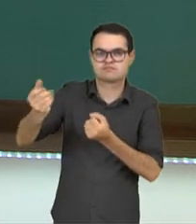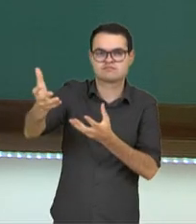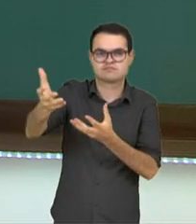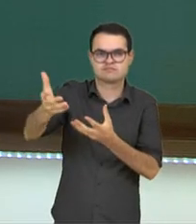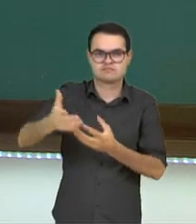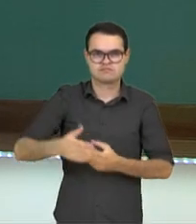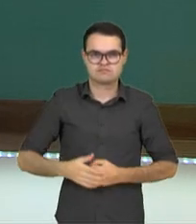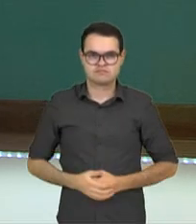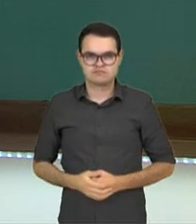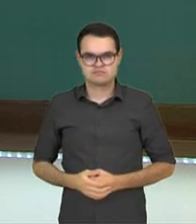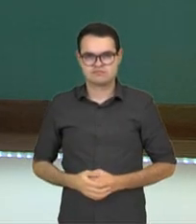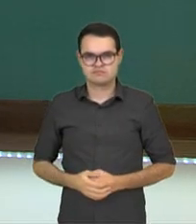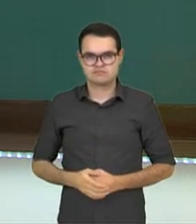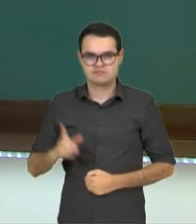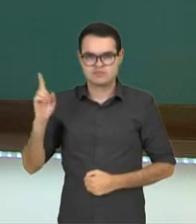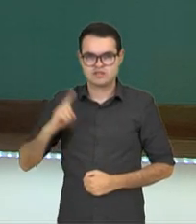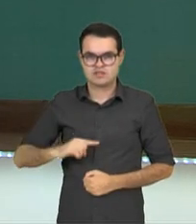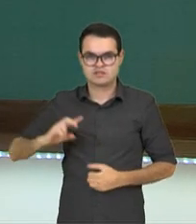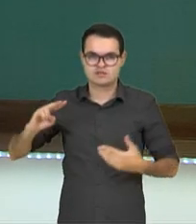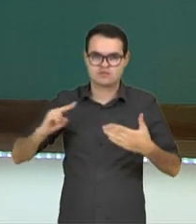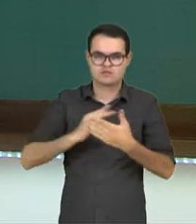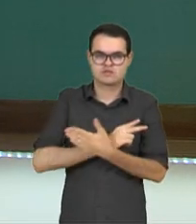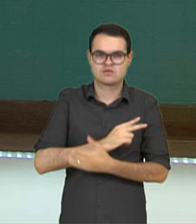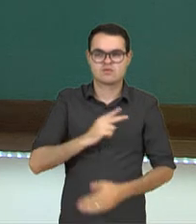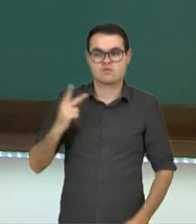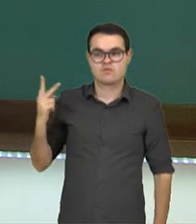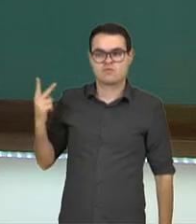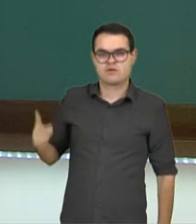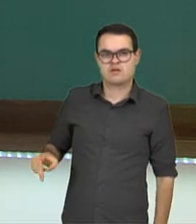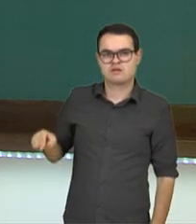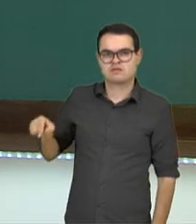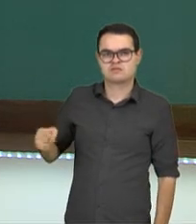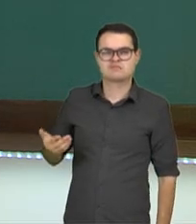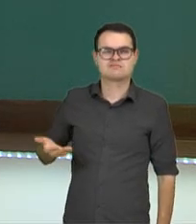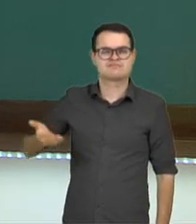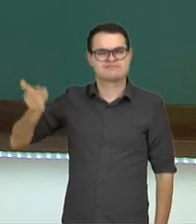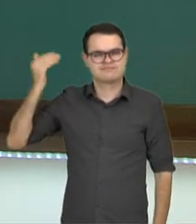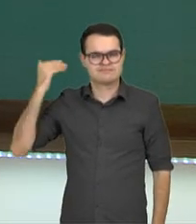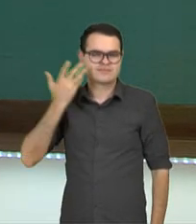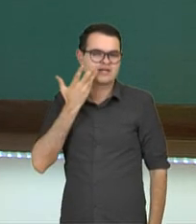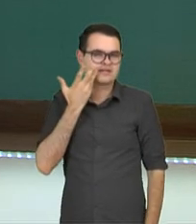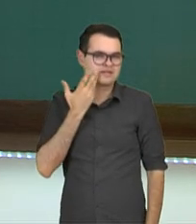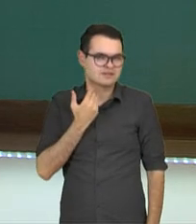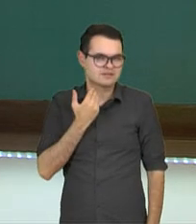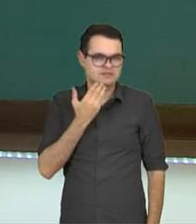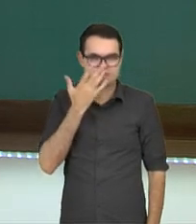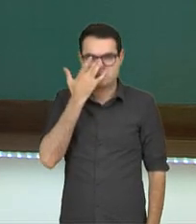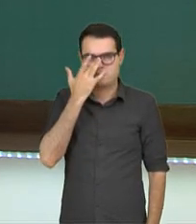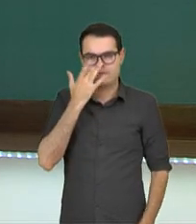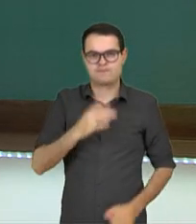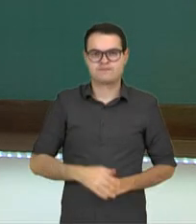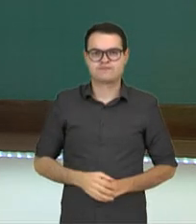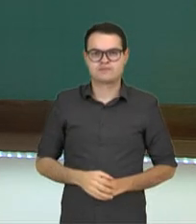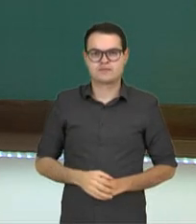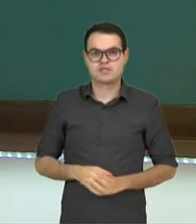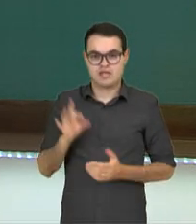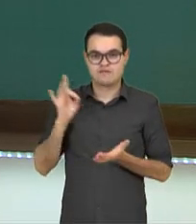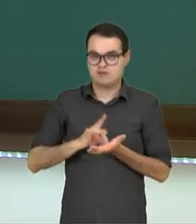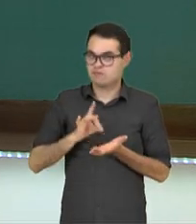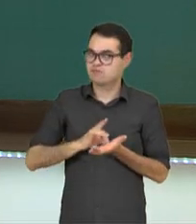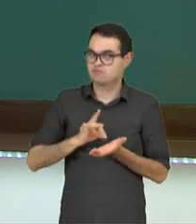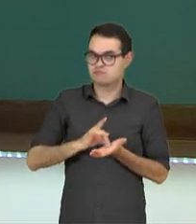depoimento cronológico de algo que aconteceu com ele quando era criança, tá? Episódios verídicos,